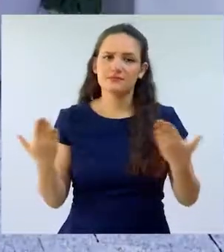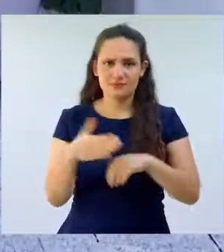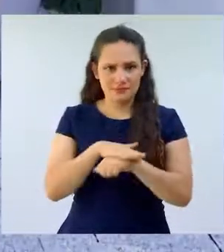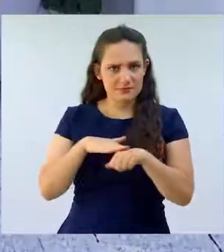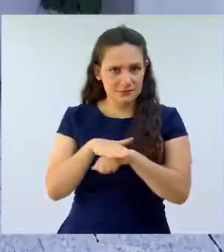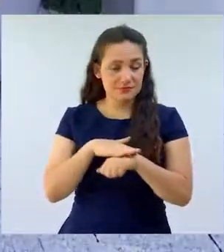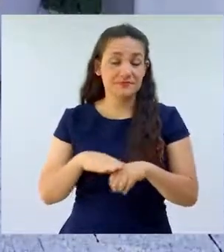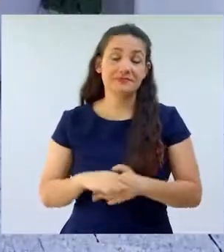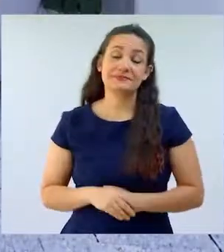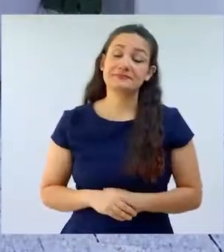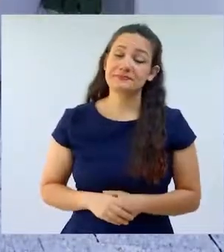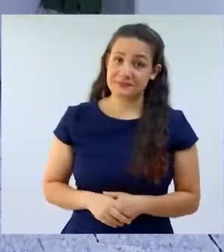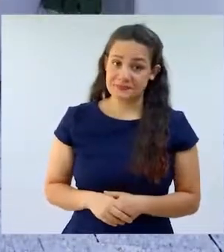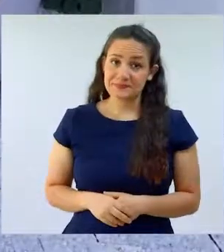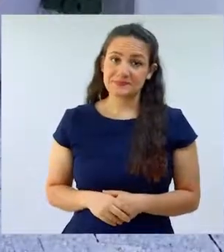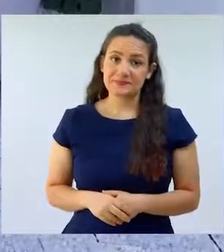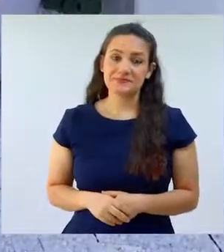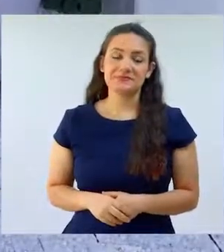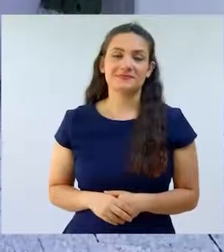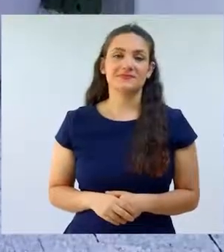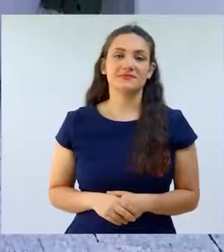pra gente, tá? Então,